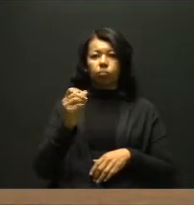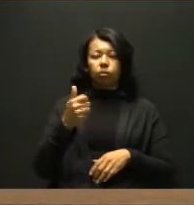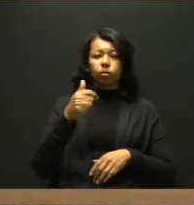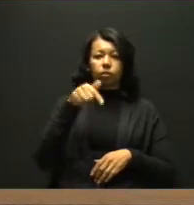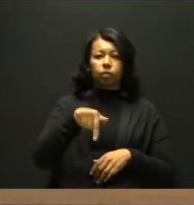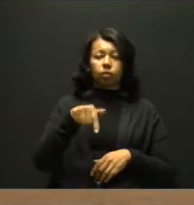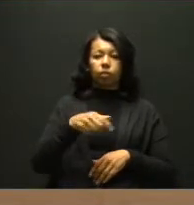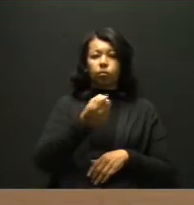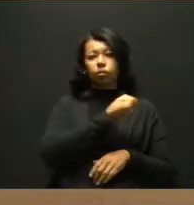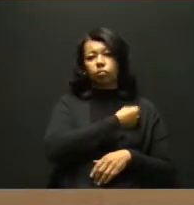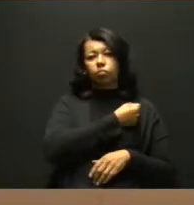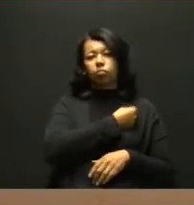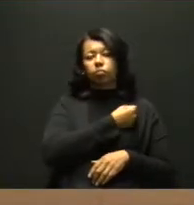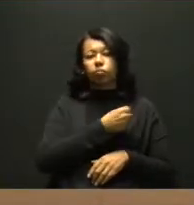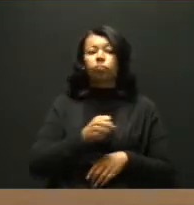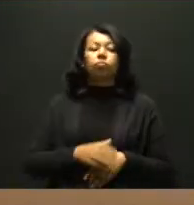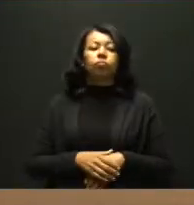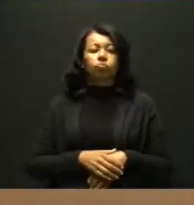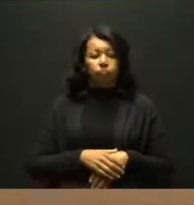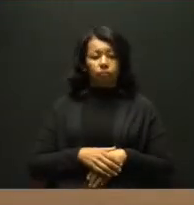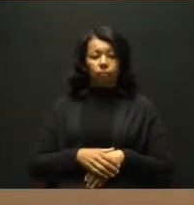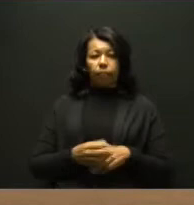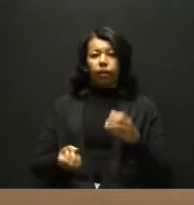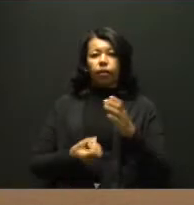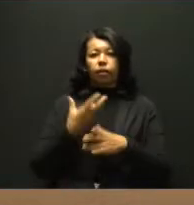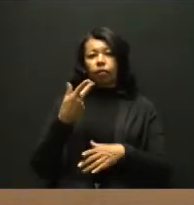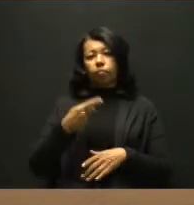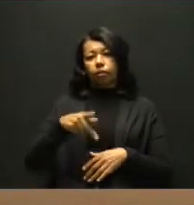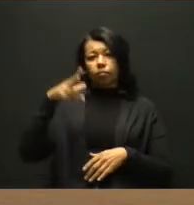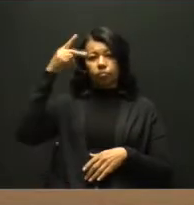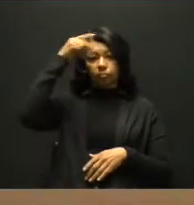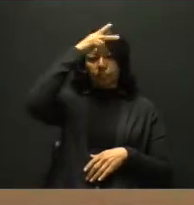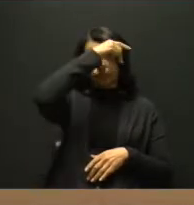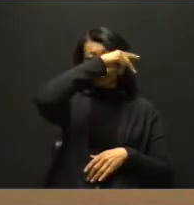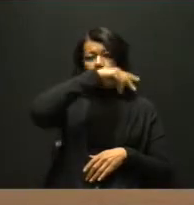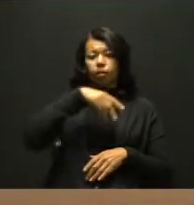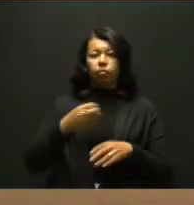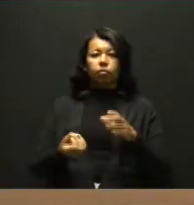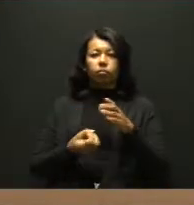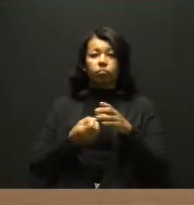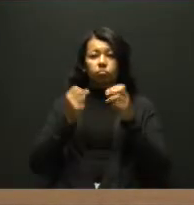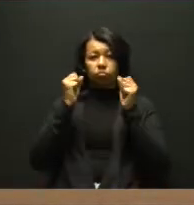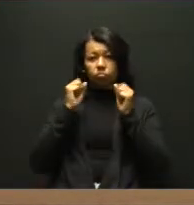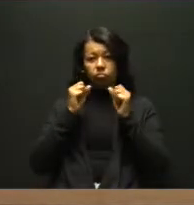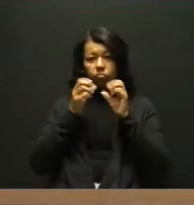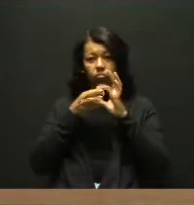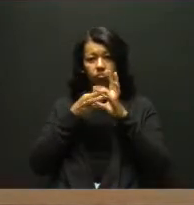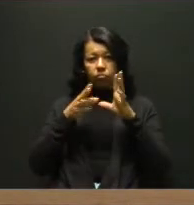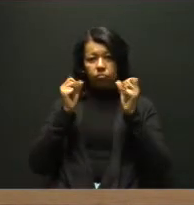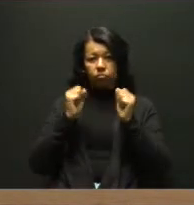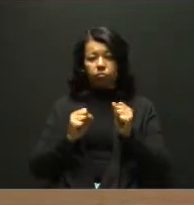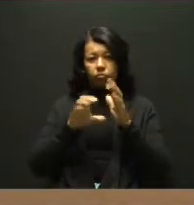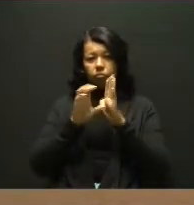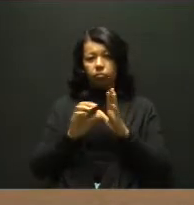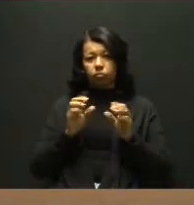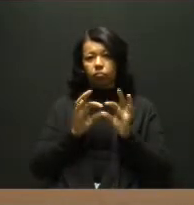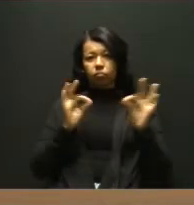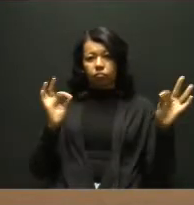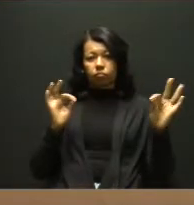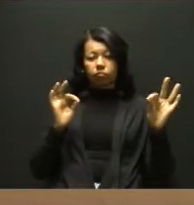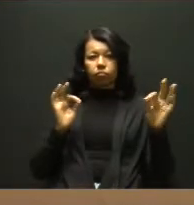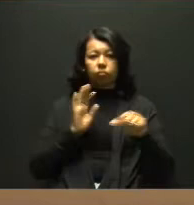de lei número 56 barra 2017 de autoria do prefeito municipal que autoriza o poder executivo a prorrogar o bolsa moradia